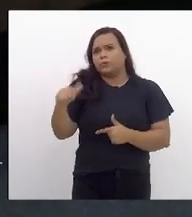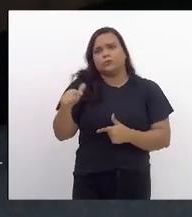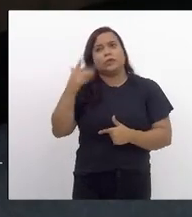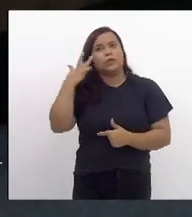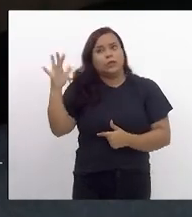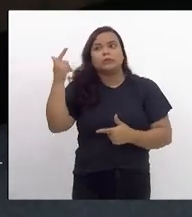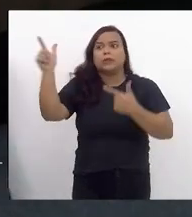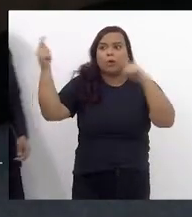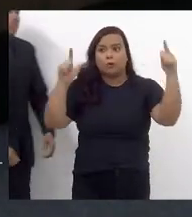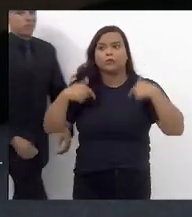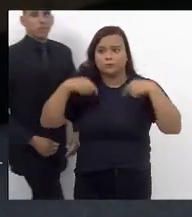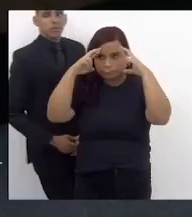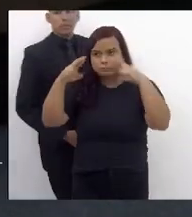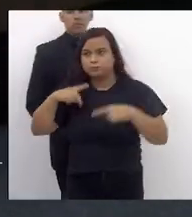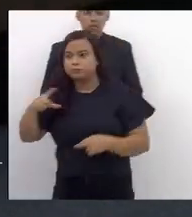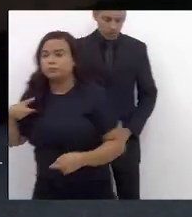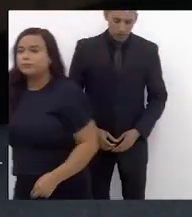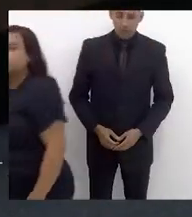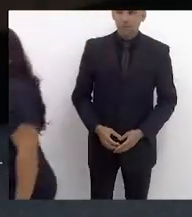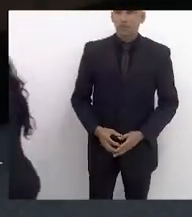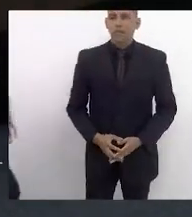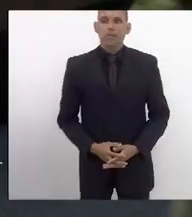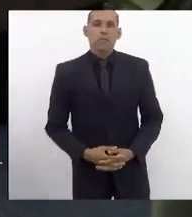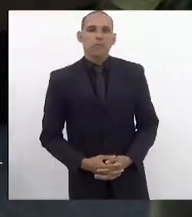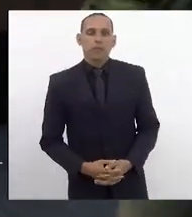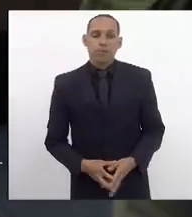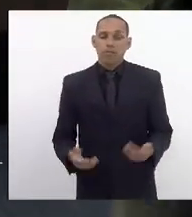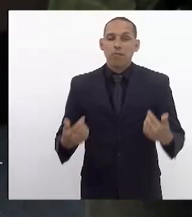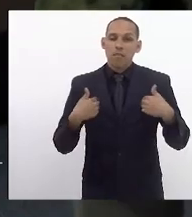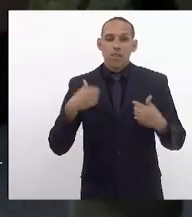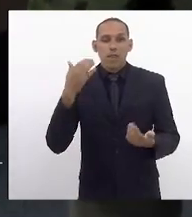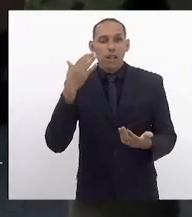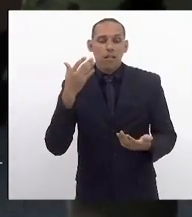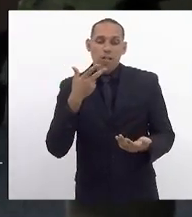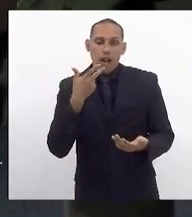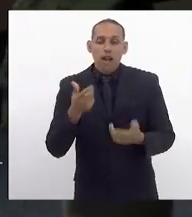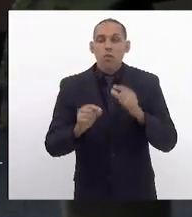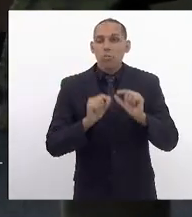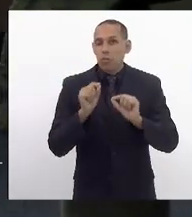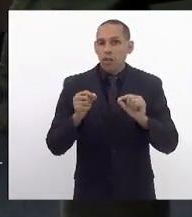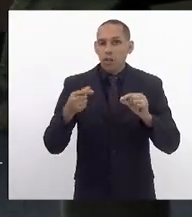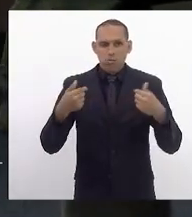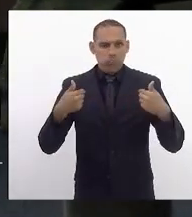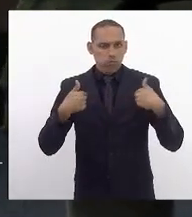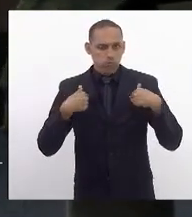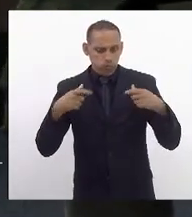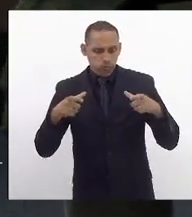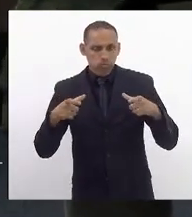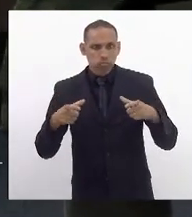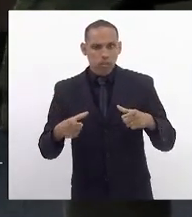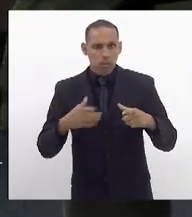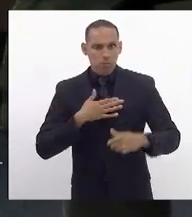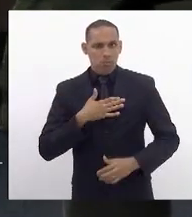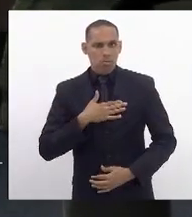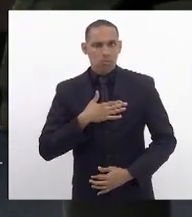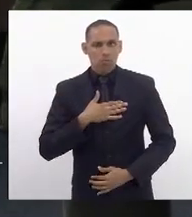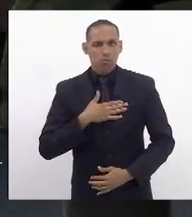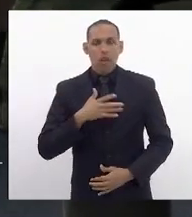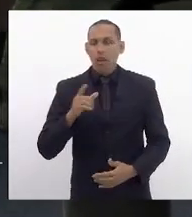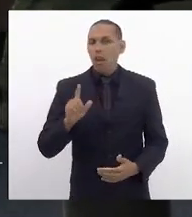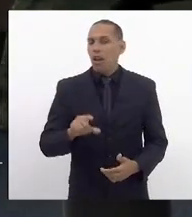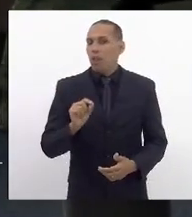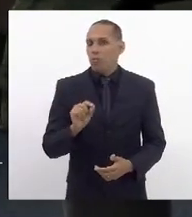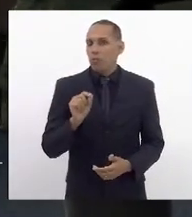com todo respeito, como é que, que elas acham disso. Eu estou dizendo aqui, ó, da onde eu sou, que é, um